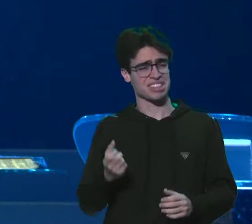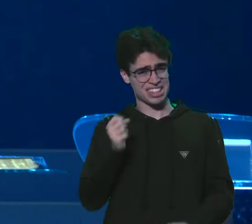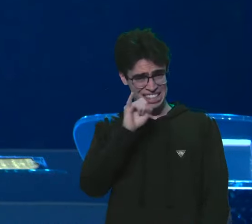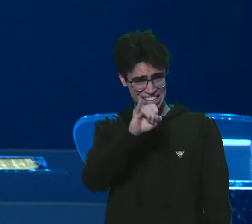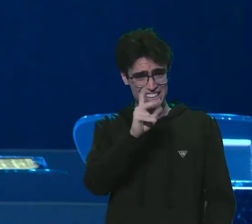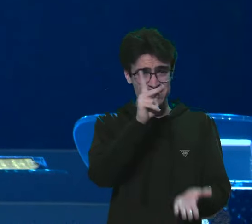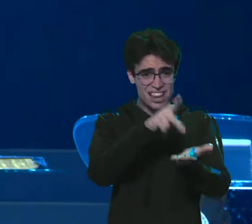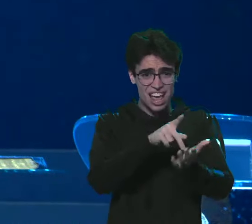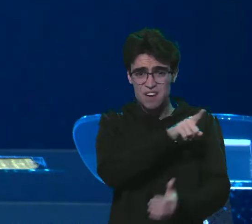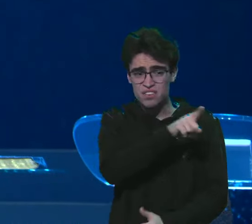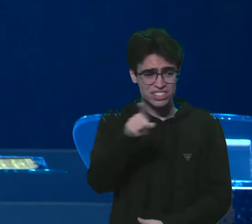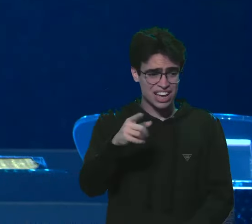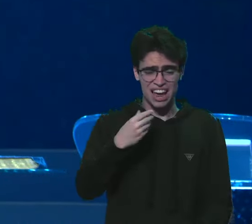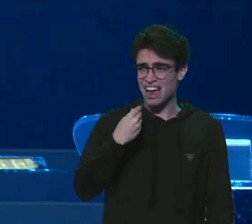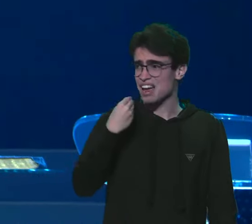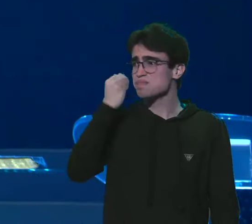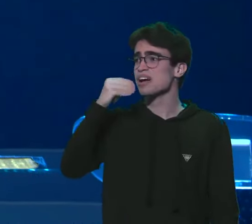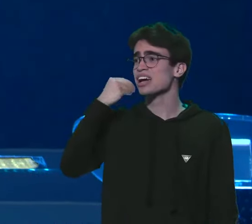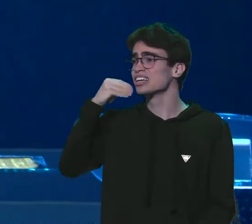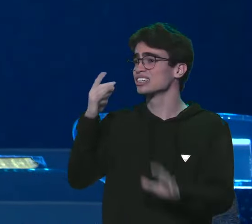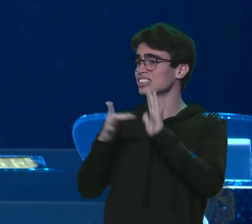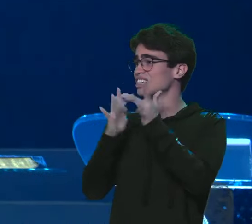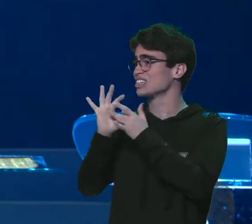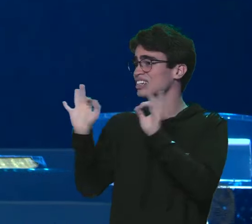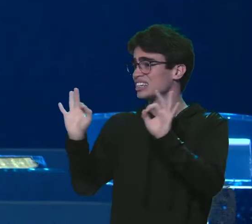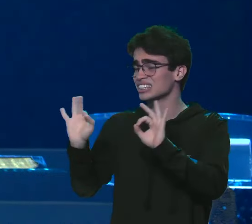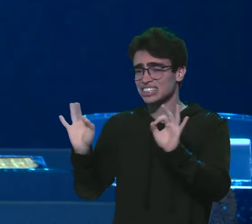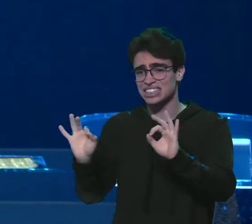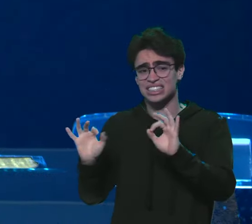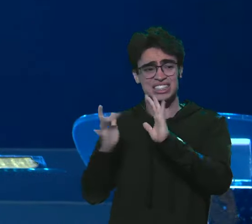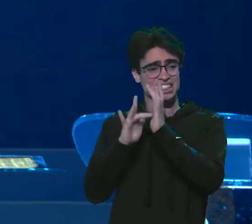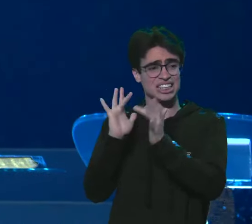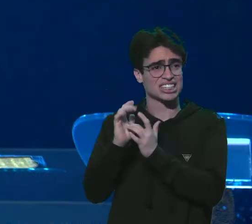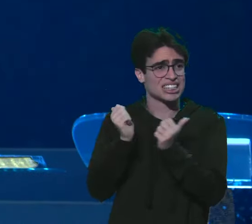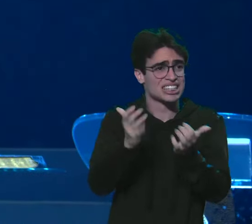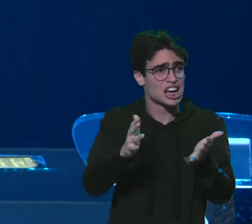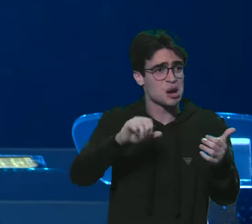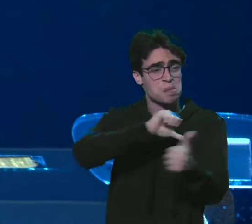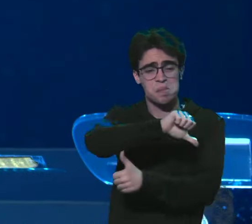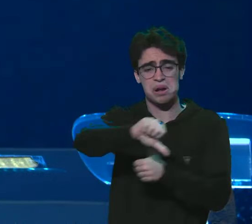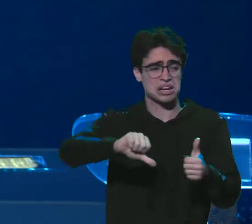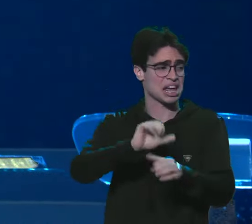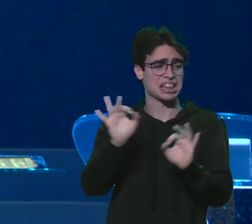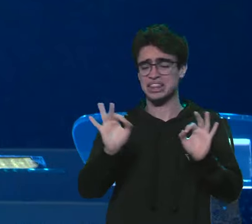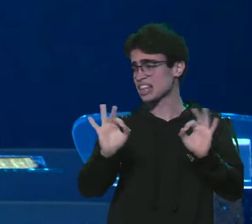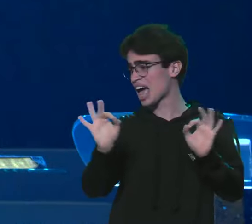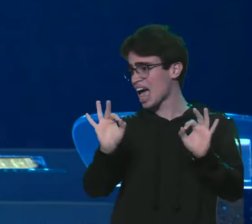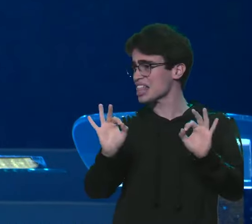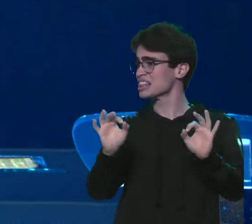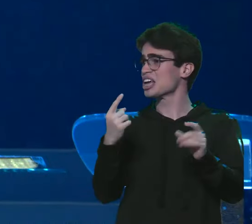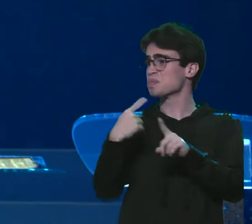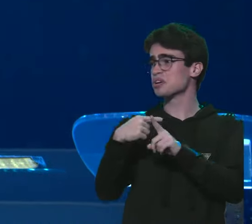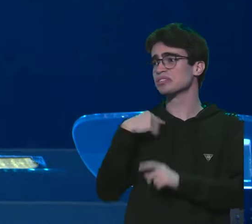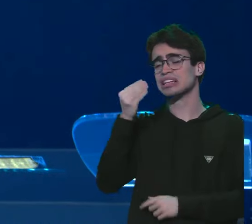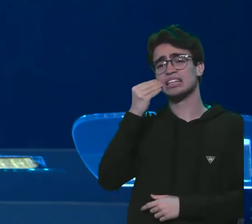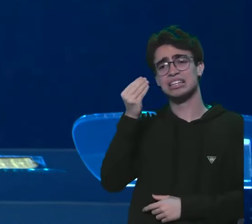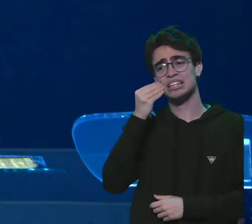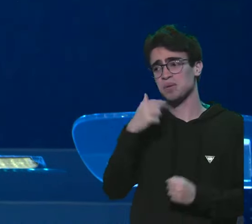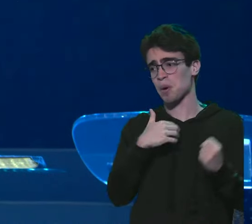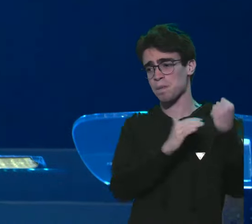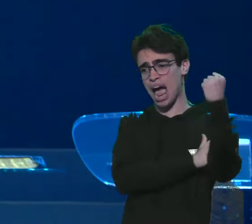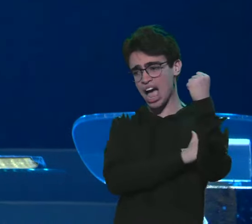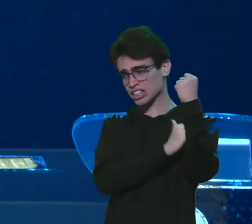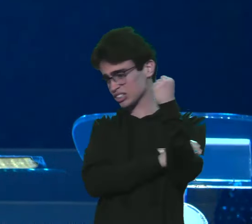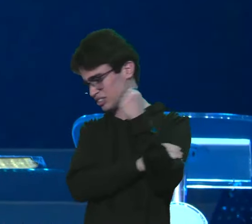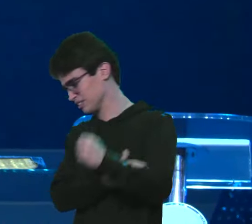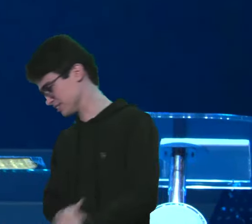Será que você não está mais vivendo a presença de Jesus e Ele não está mudando as coisas na sua casa porque você está tentando fazer tudo na força do